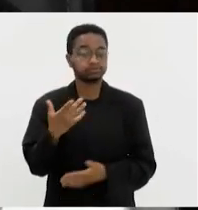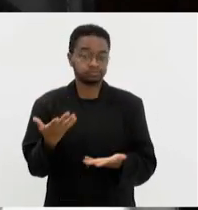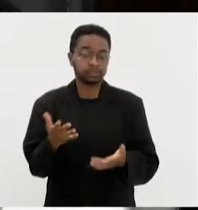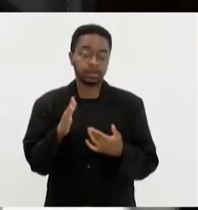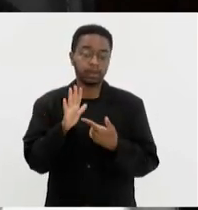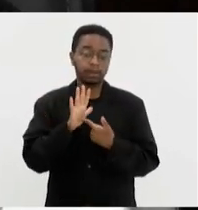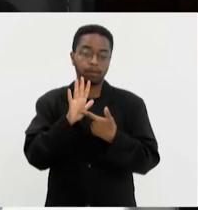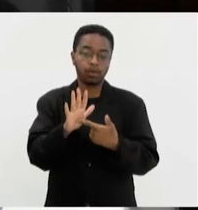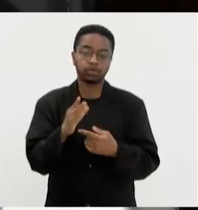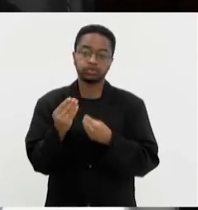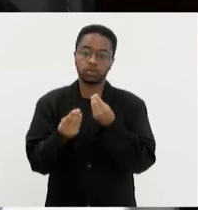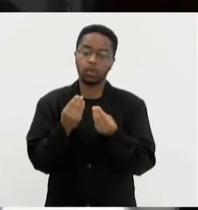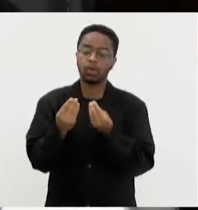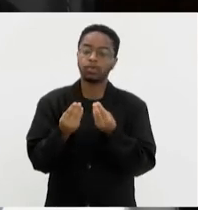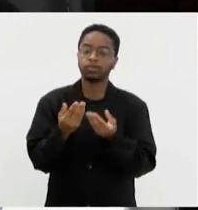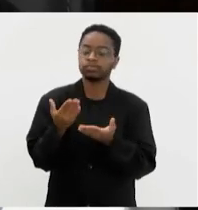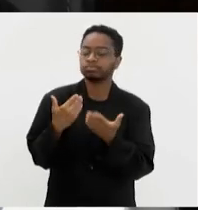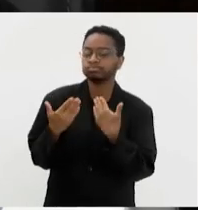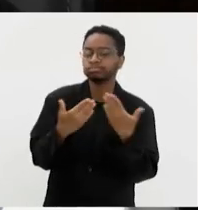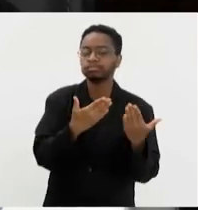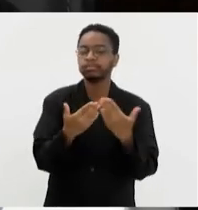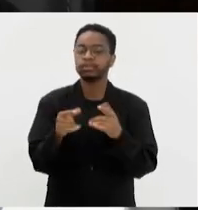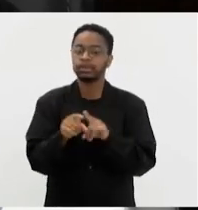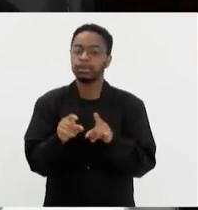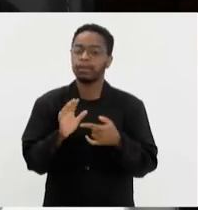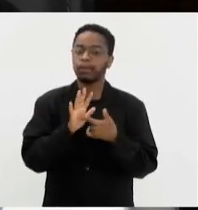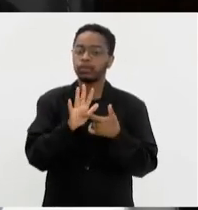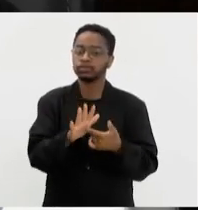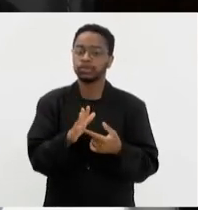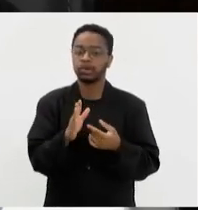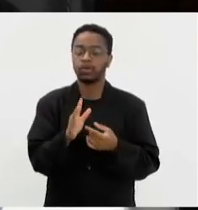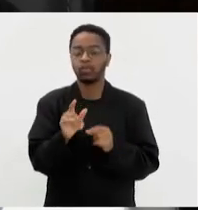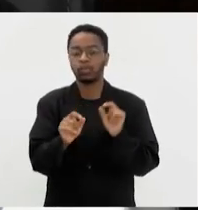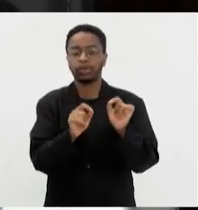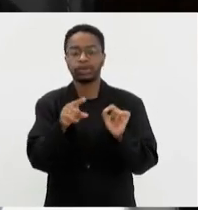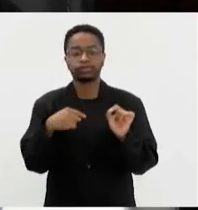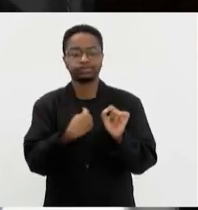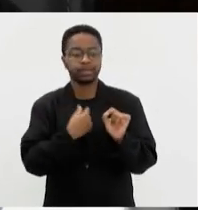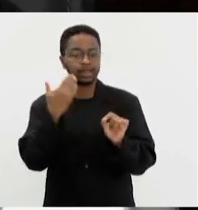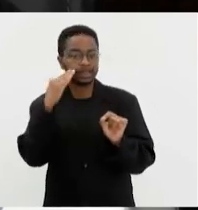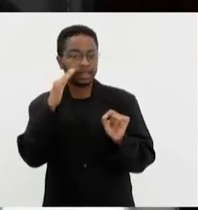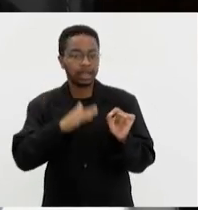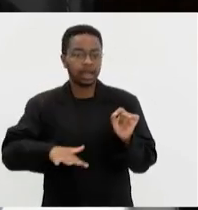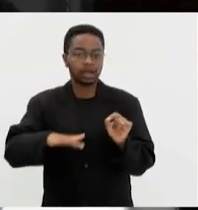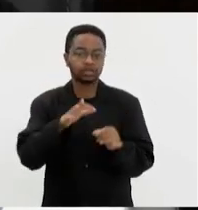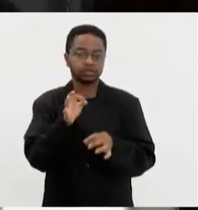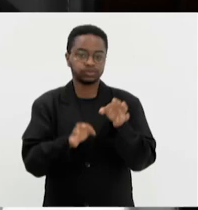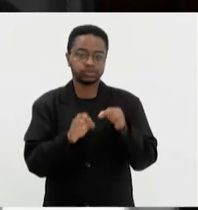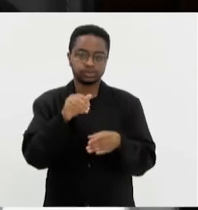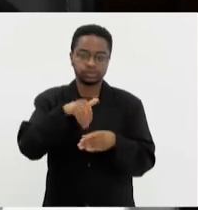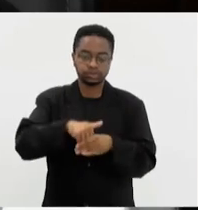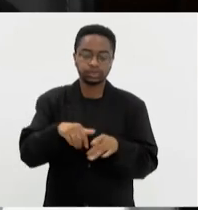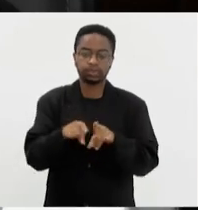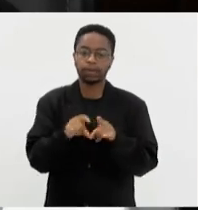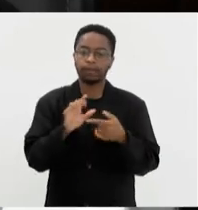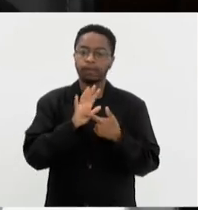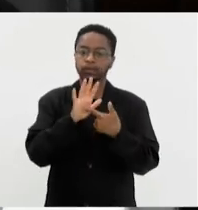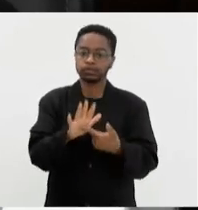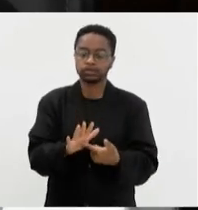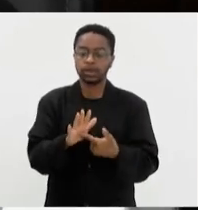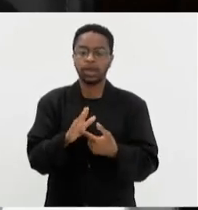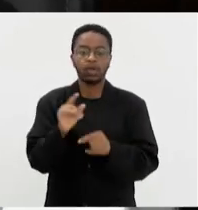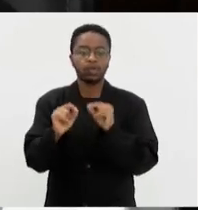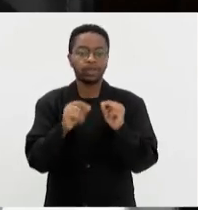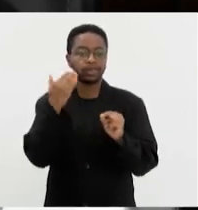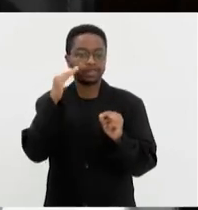trazer esse diálogo demonstrar os entendimentos da Justiça Eleitoral demonstrar eh os entendimentos presentes no